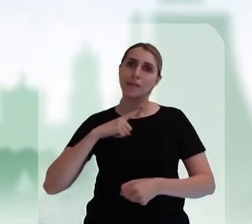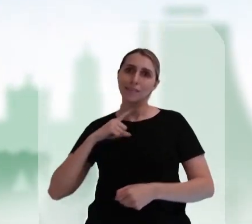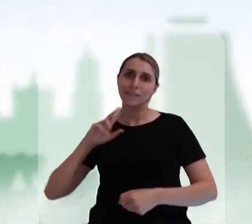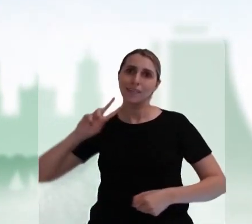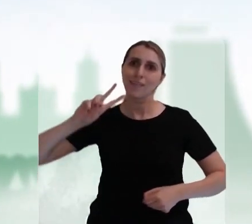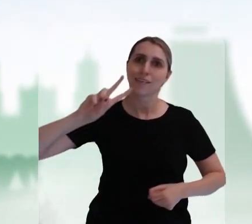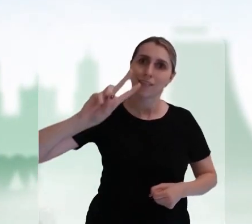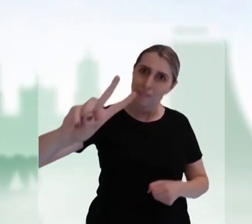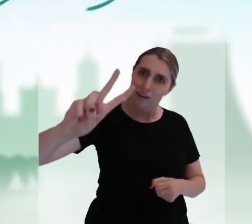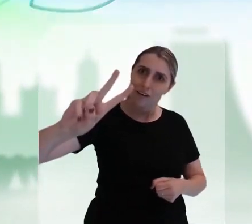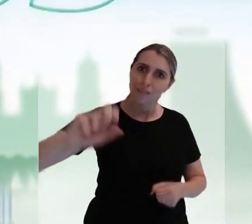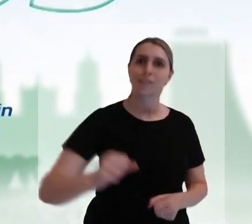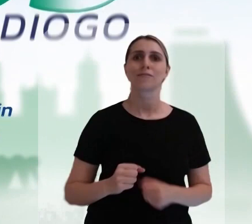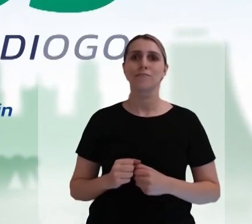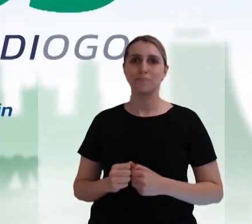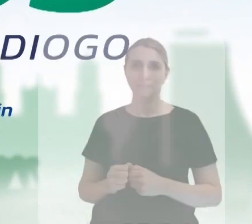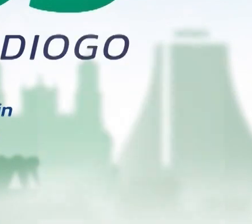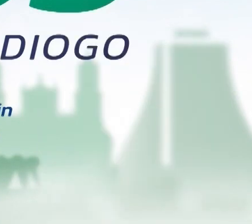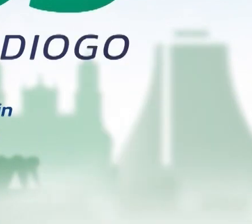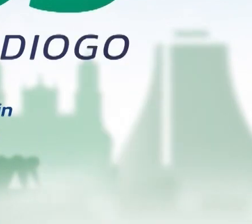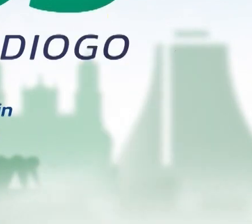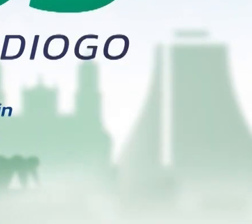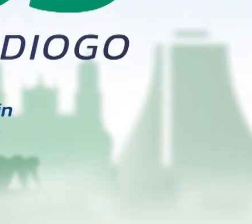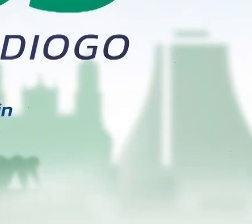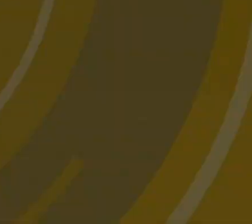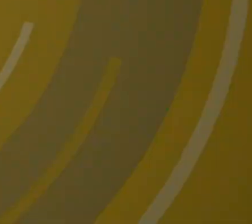Vai ver, vai ver.